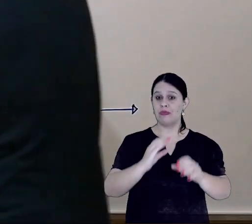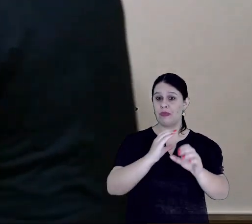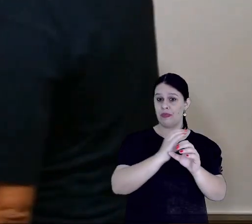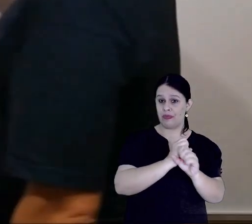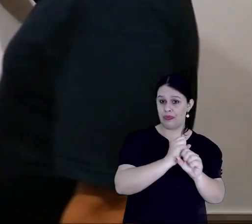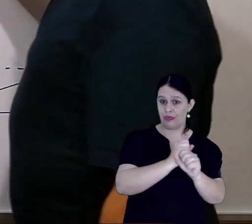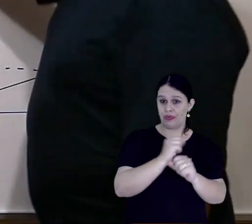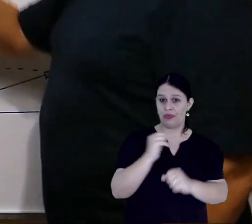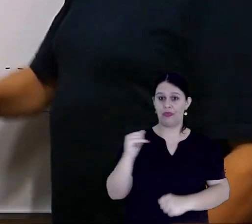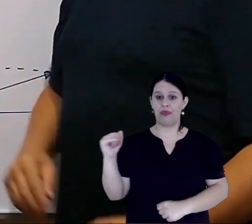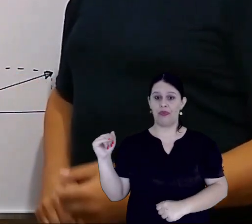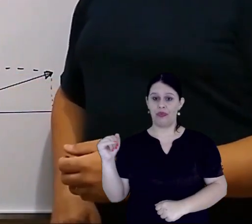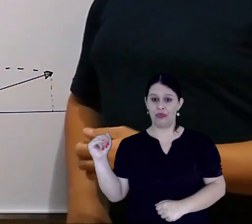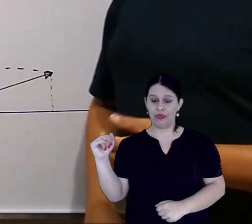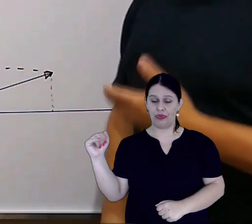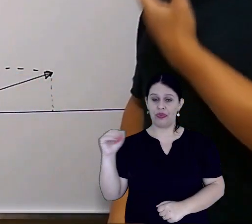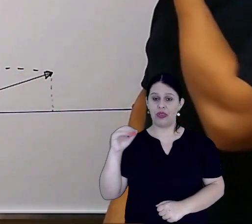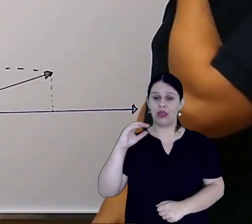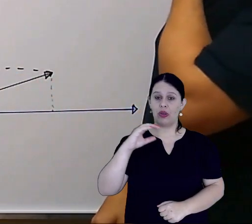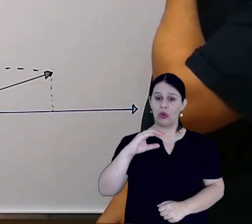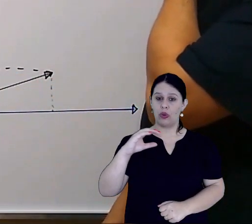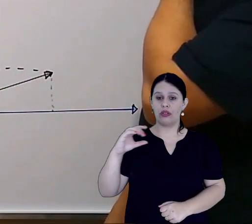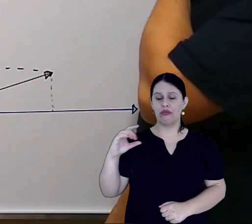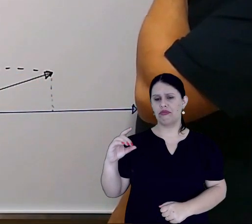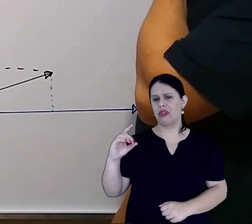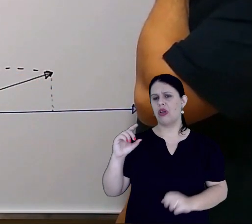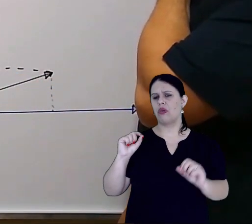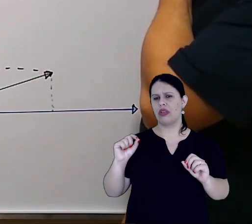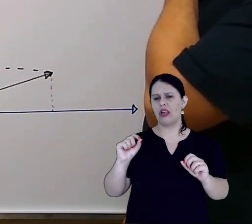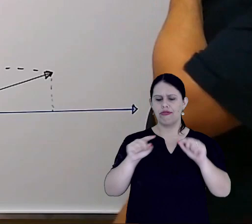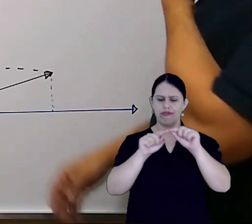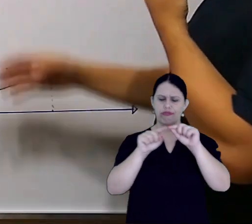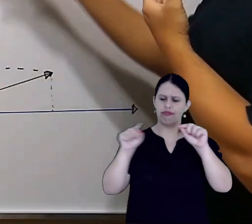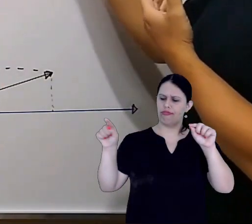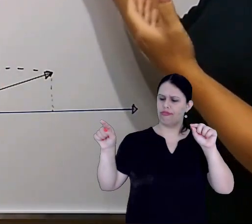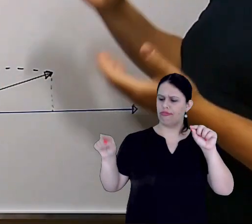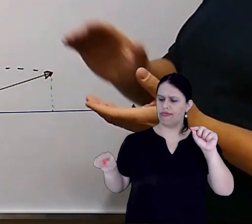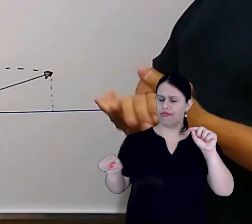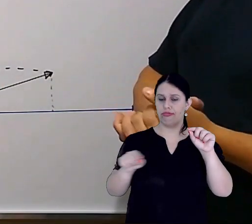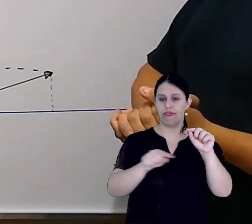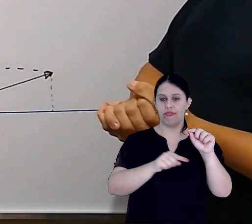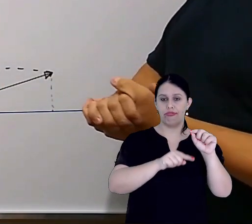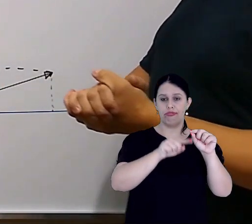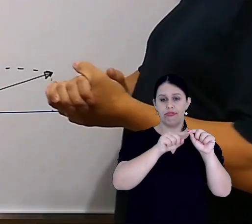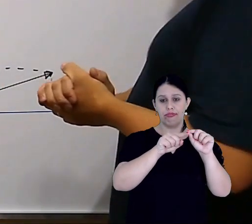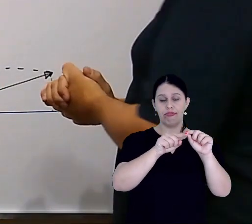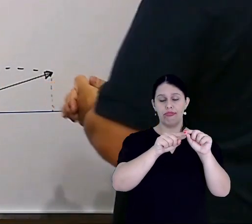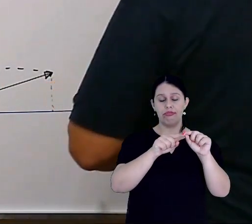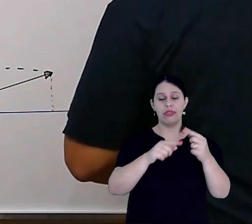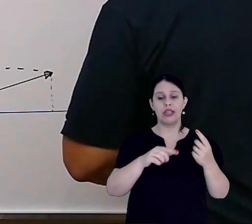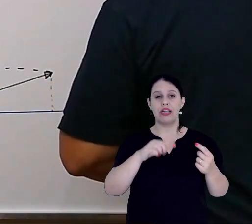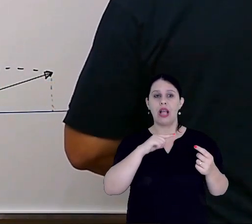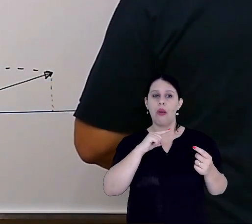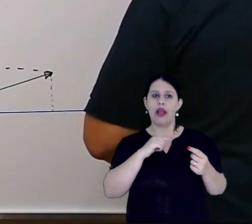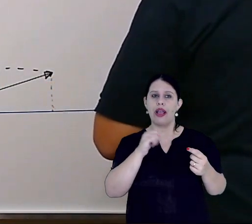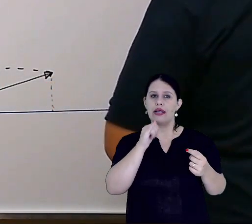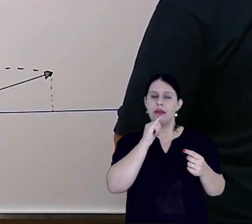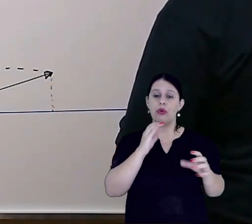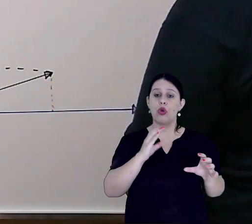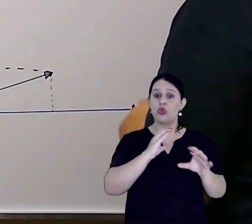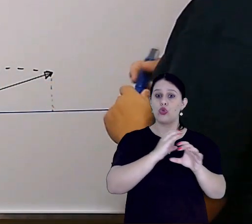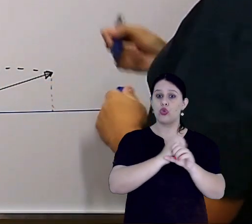A soma e a subtração em coordenadas retangulares é feita componente a